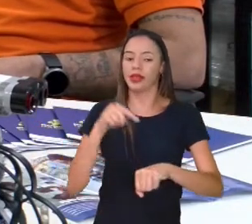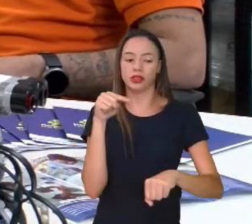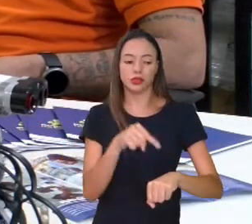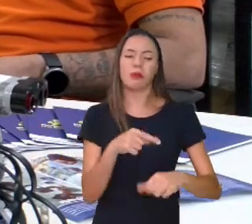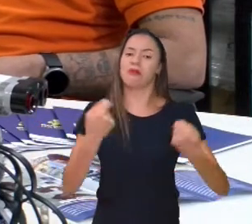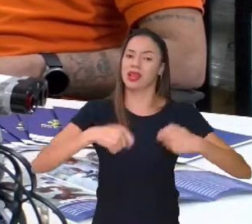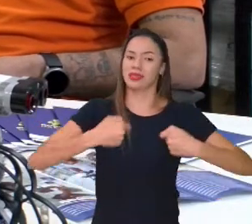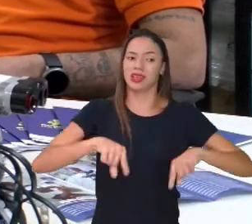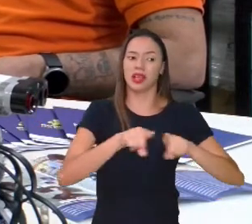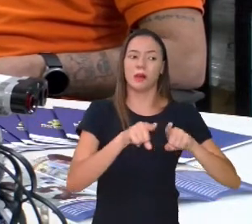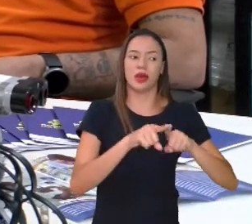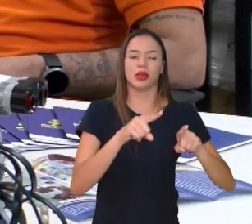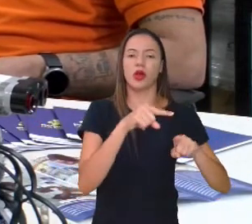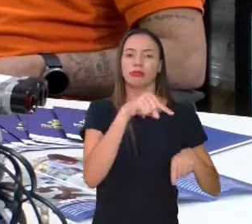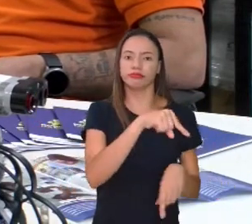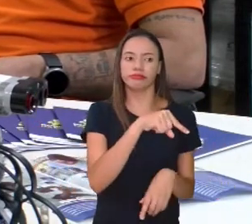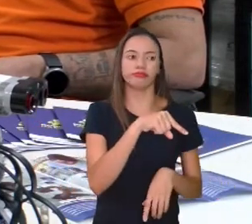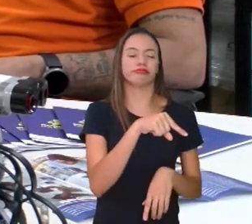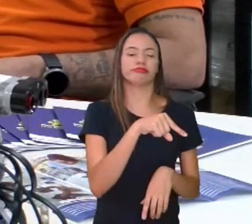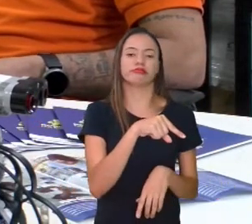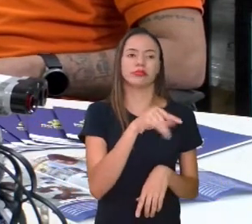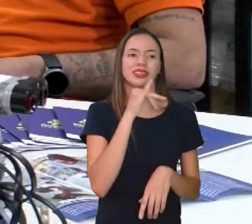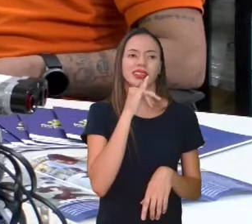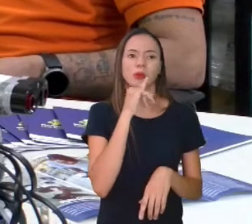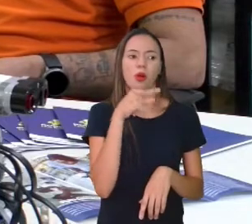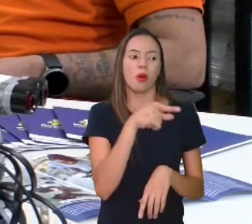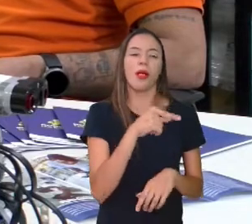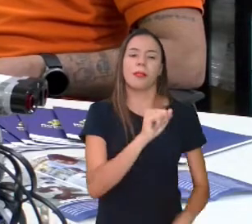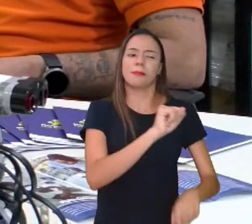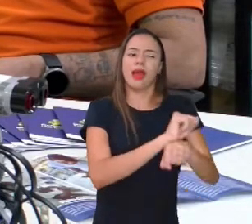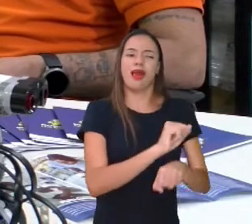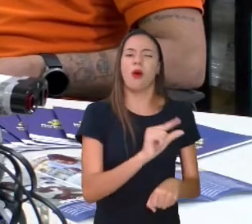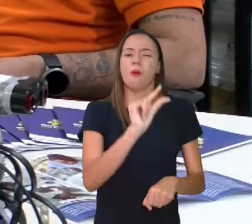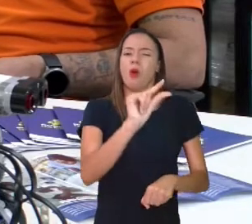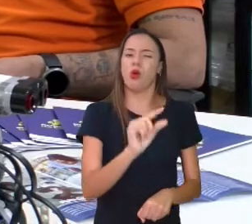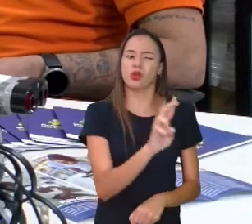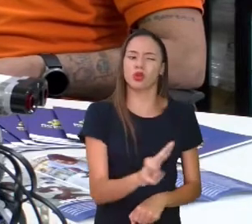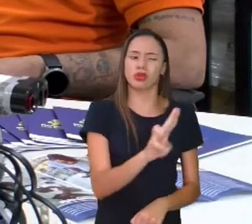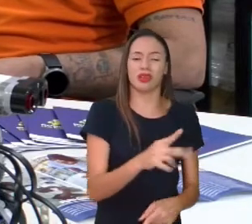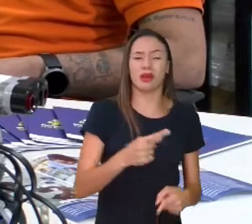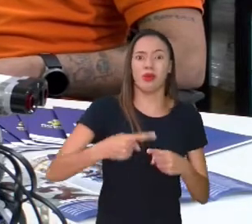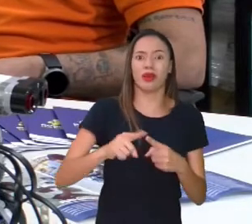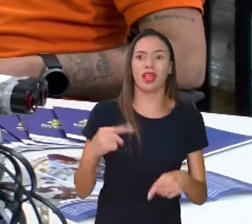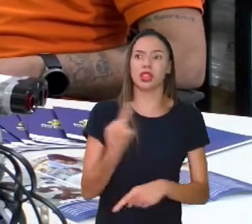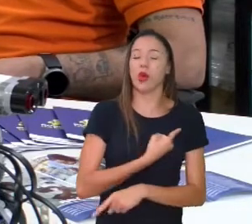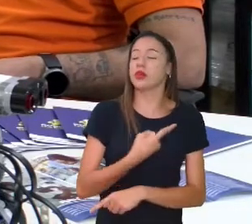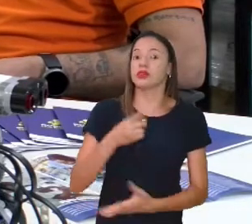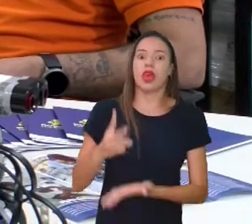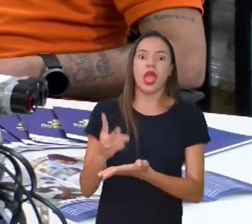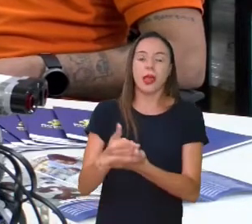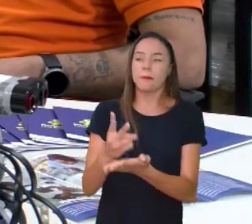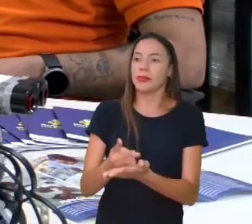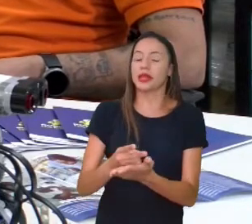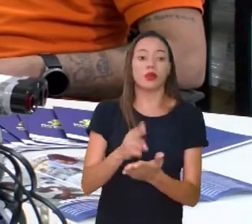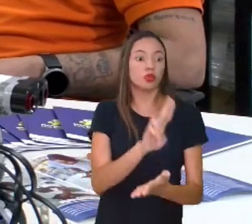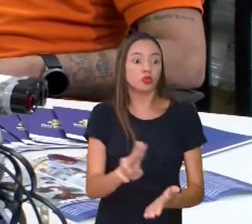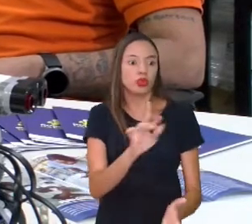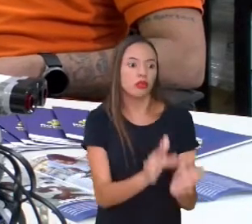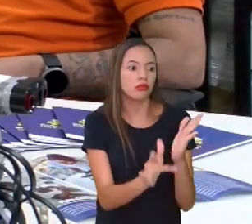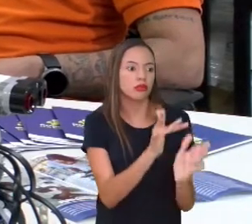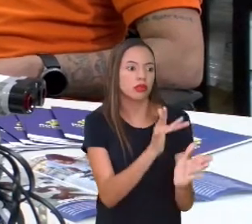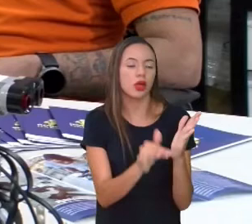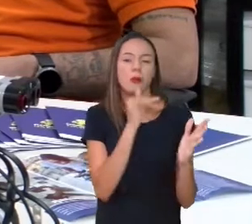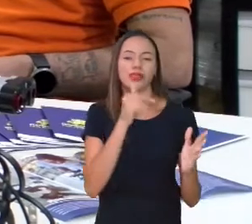desligar um pouco, a gente acaba ficando tanto tempo online que a gente desacostuma. Fiquei sem celular